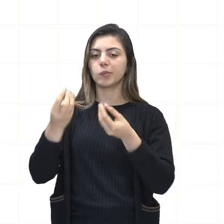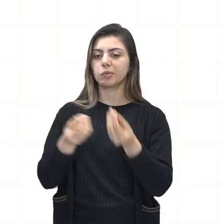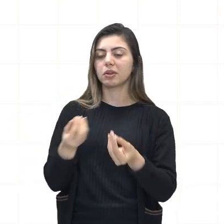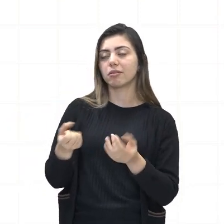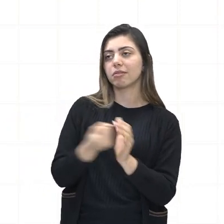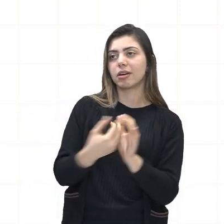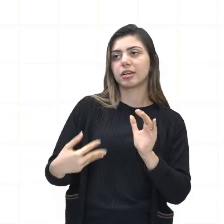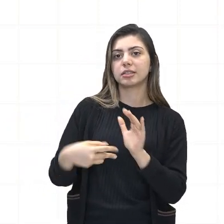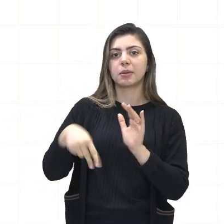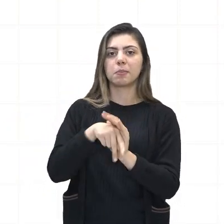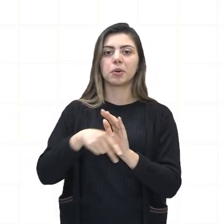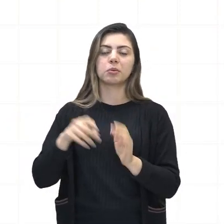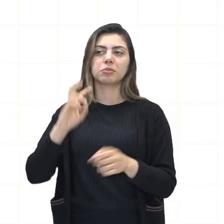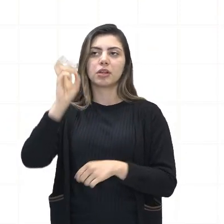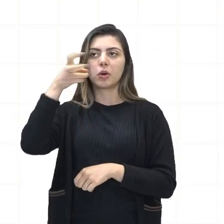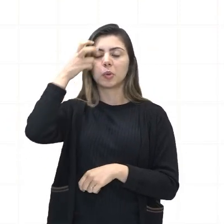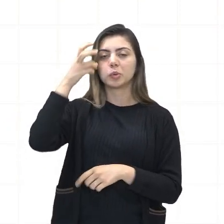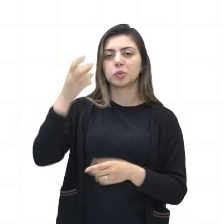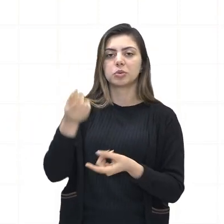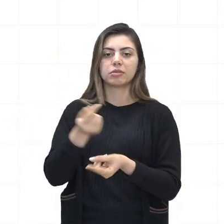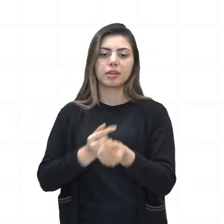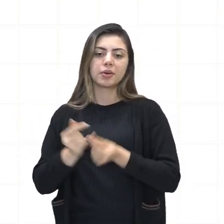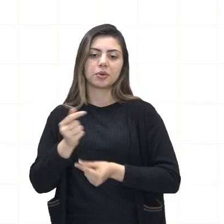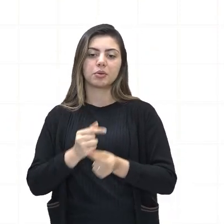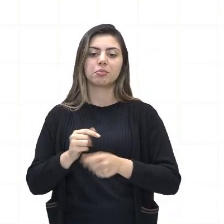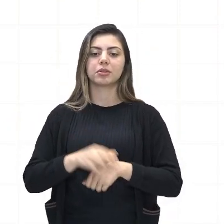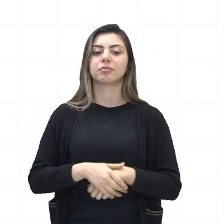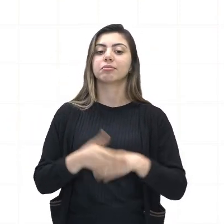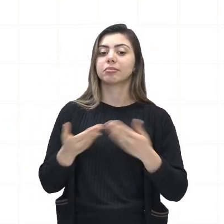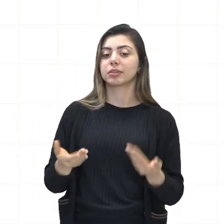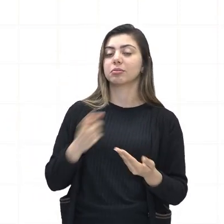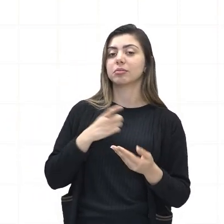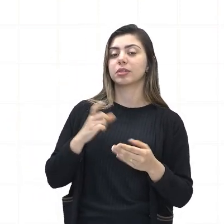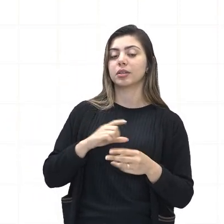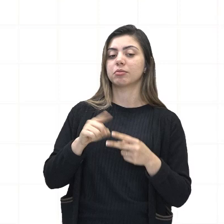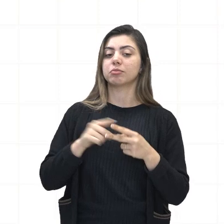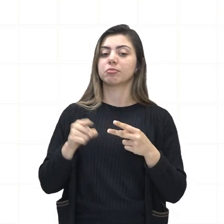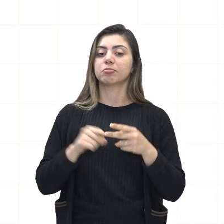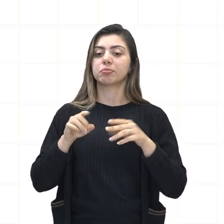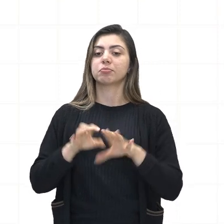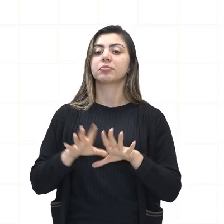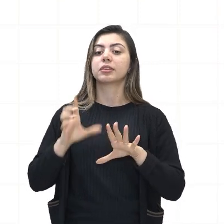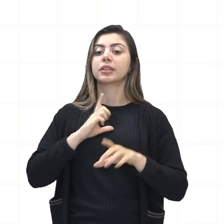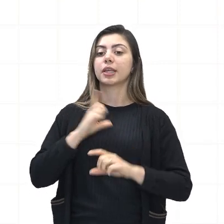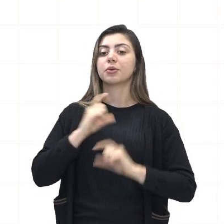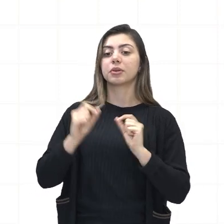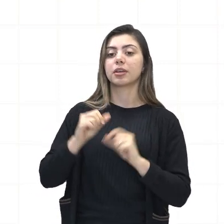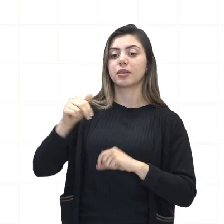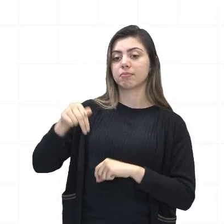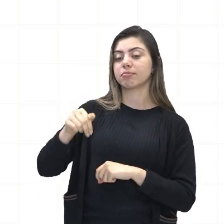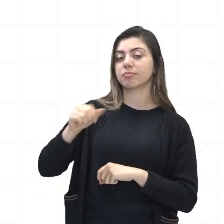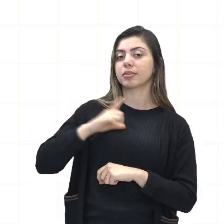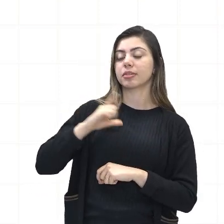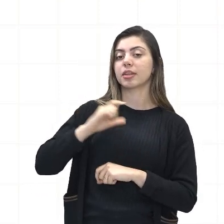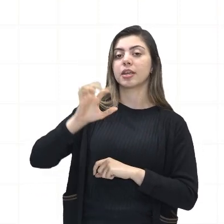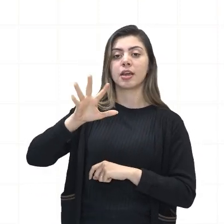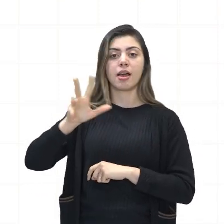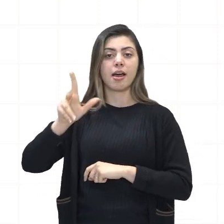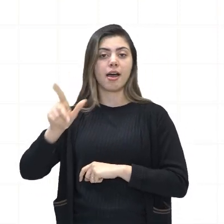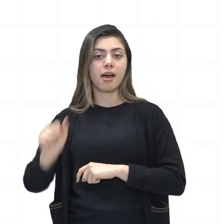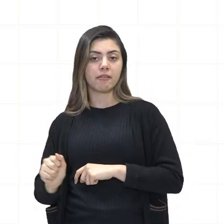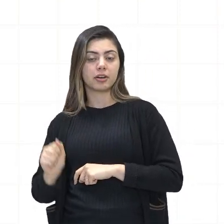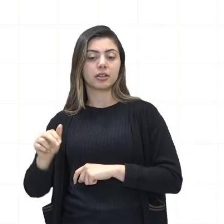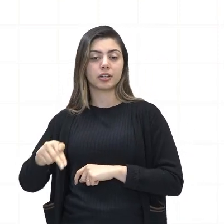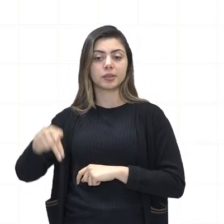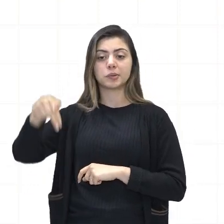aspectos socioculturais, socioeconômicos, enfim, nós temos esses dois grupos. A África setentrional, ou a África do